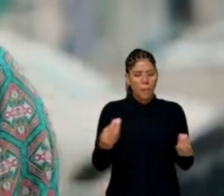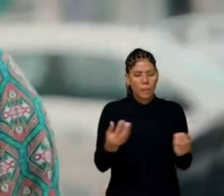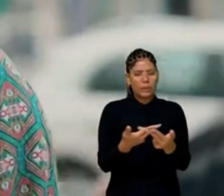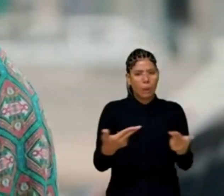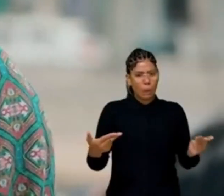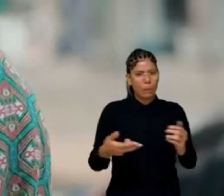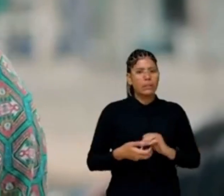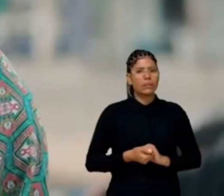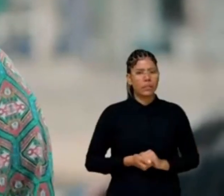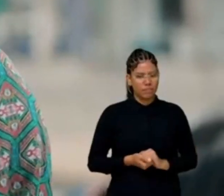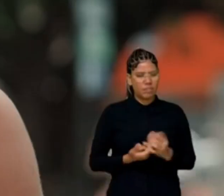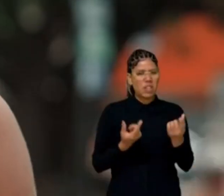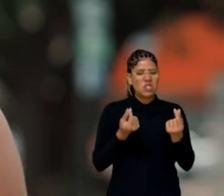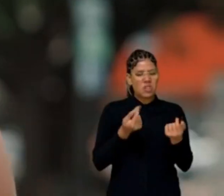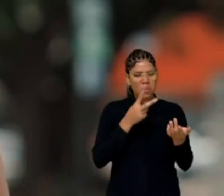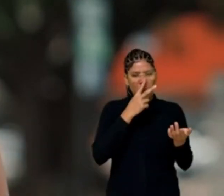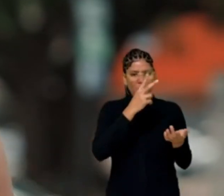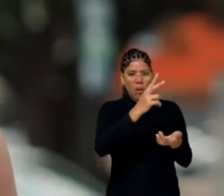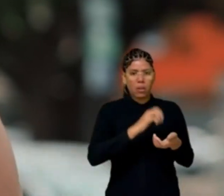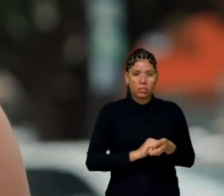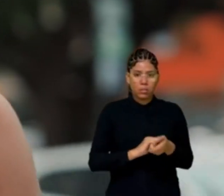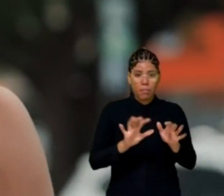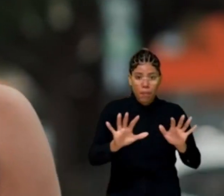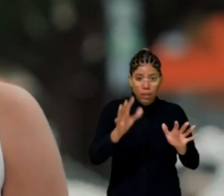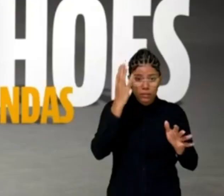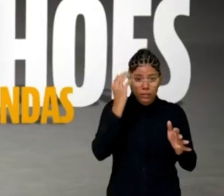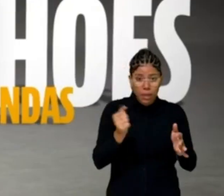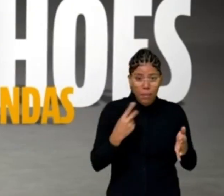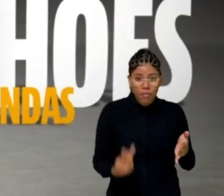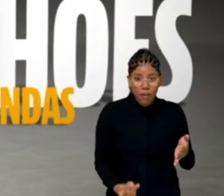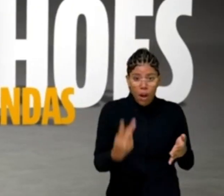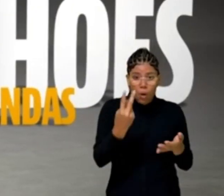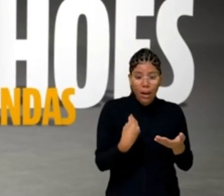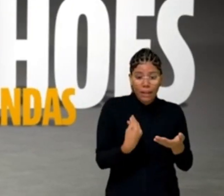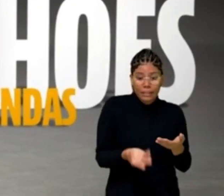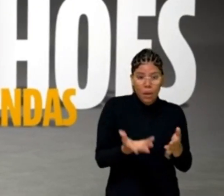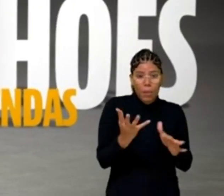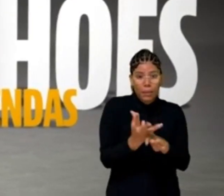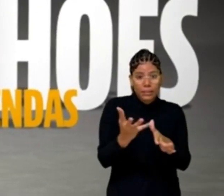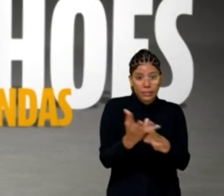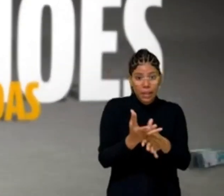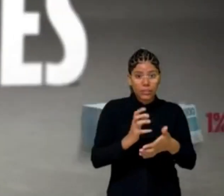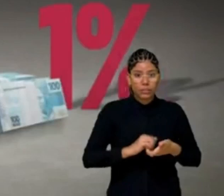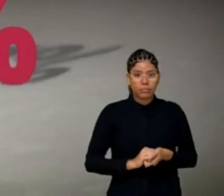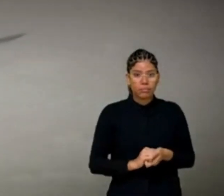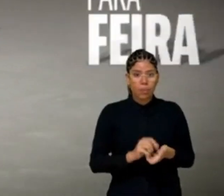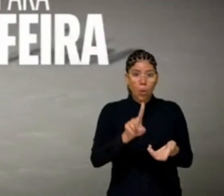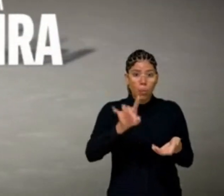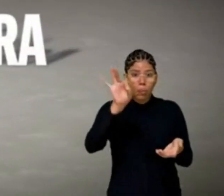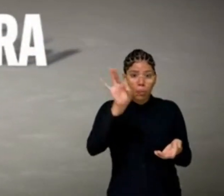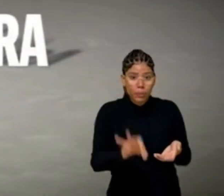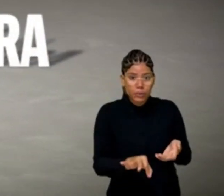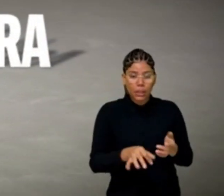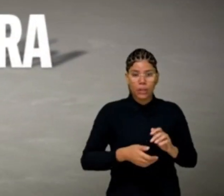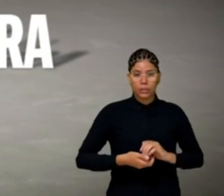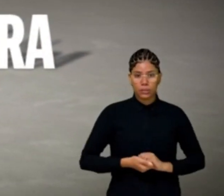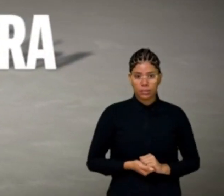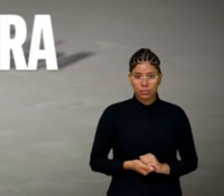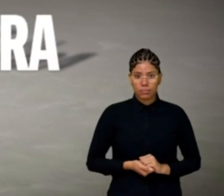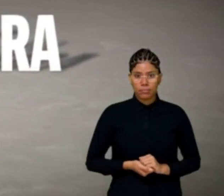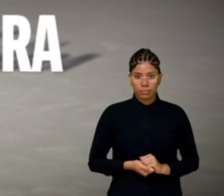fazer muita coisa. É dinheiro, é muito dinheiro. Mas sabe quanto desse dinheiro Zé Neto mandou direto pra feira?